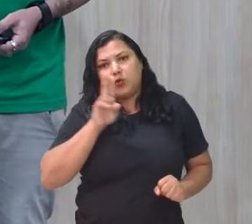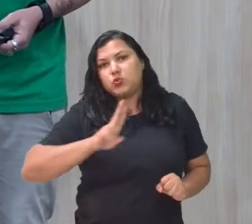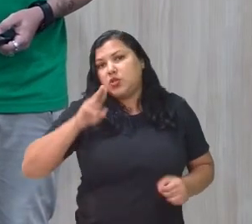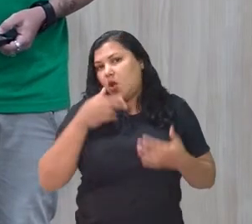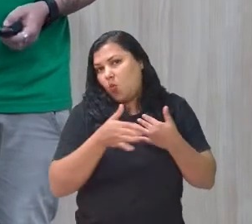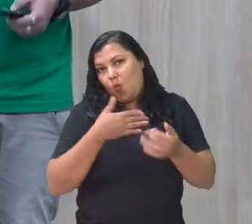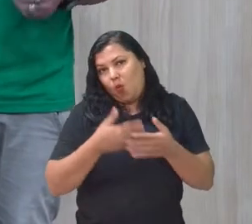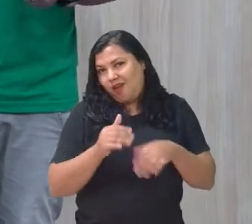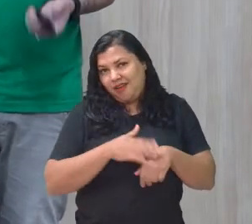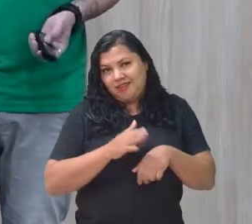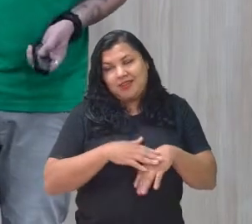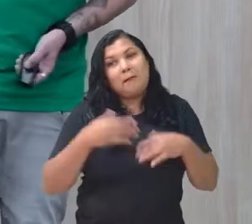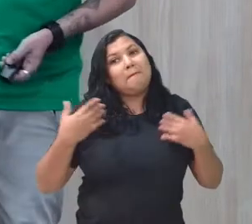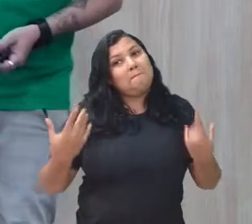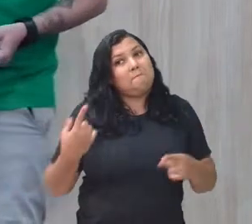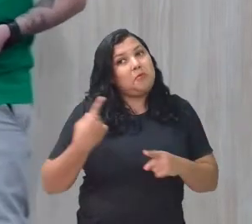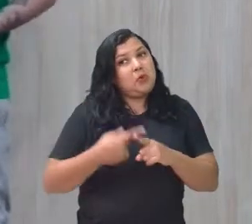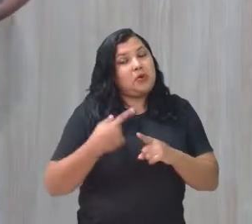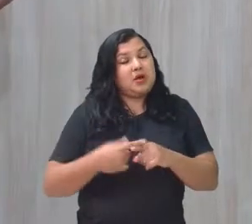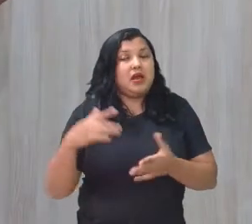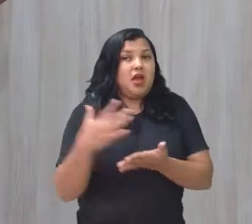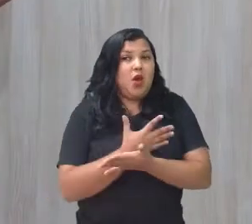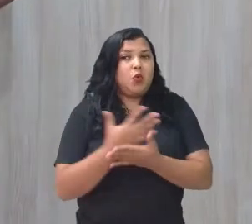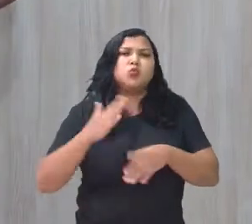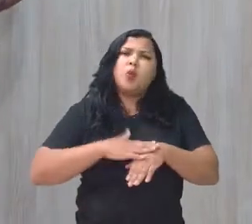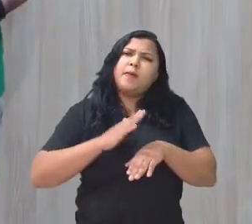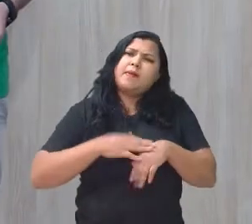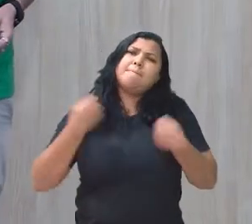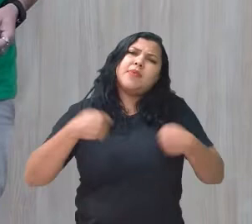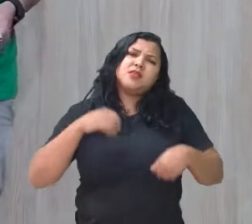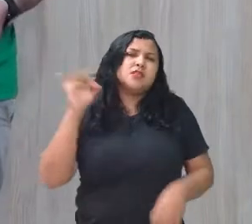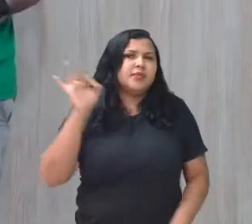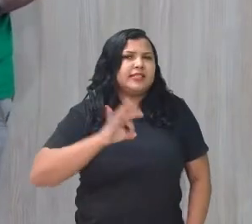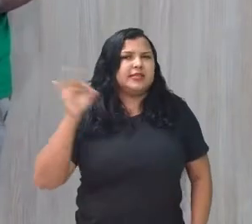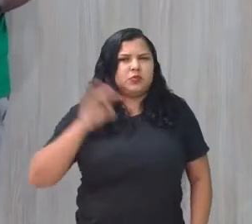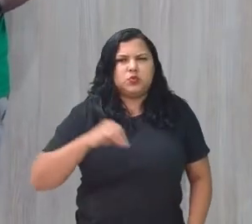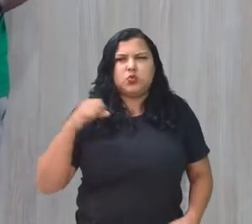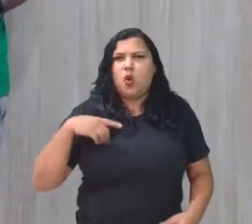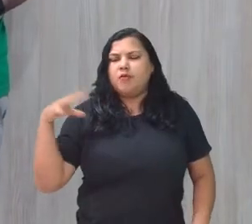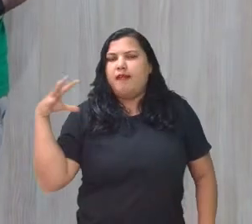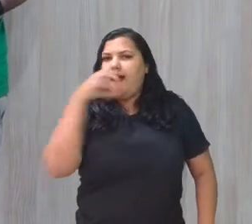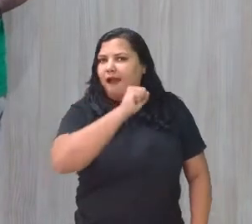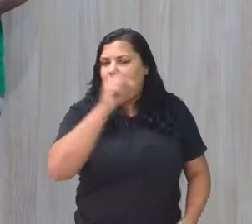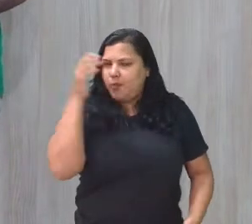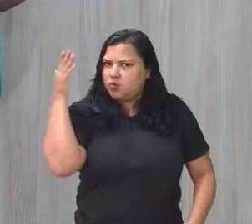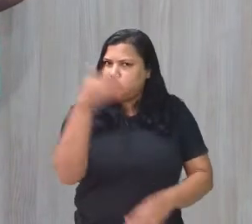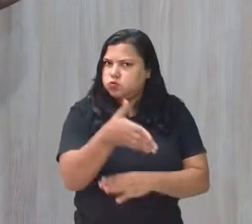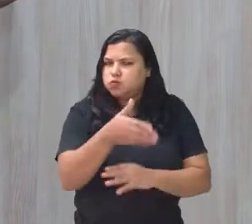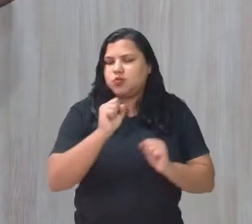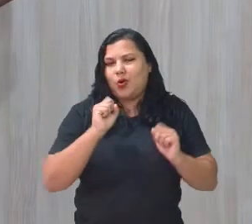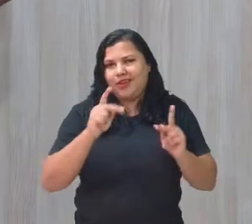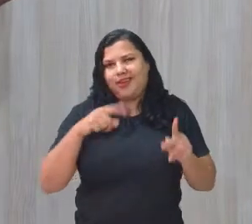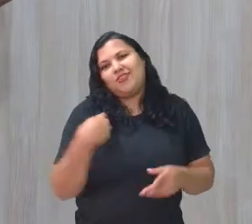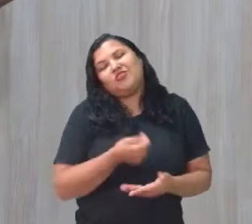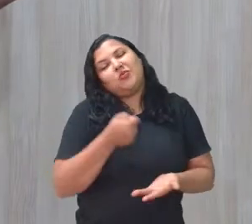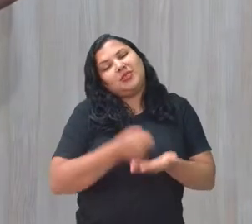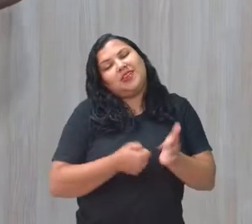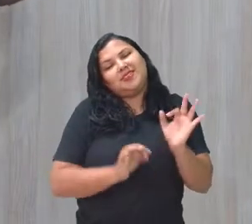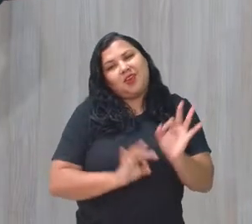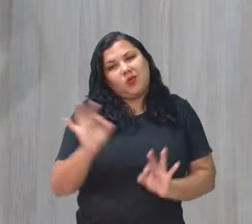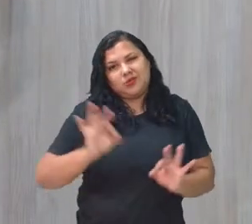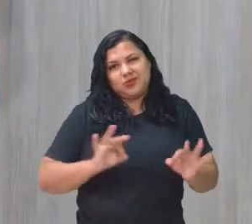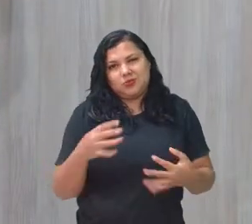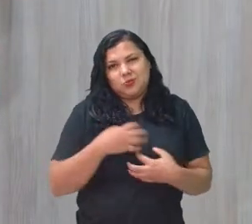todos eles, tá certo? Porque muitas vezes você precisa desse percentual aí de uma maneira mais rápida e direta, e a gente vai tentar fazer isso